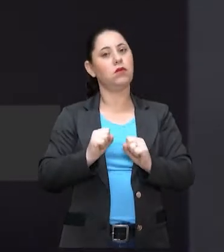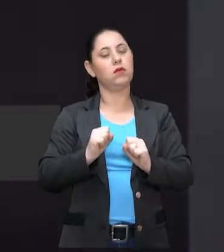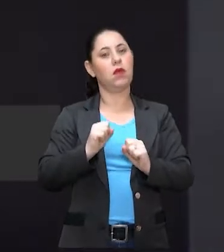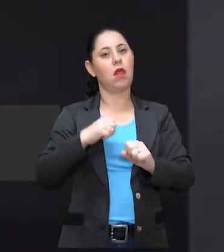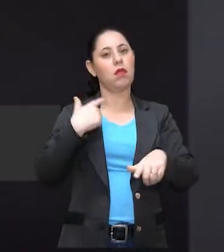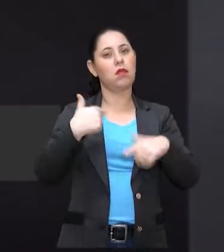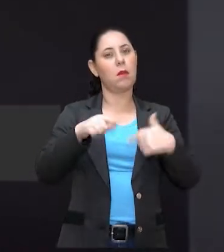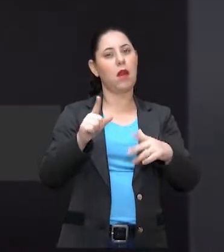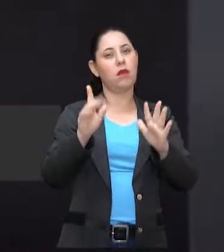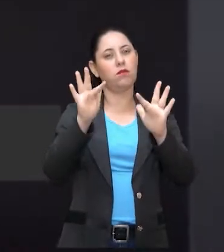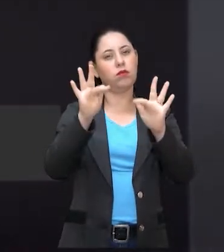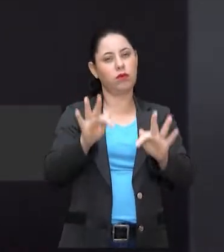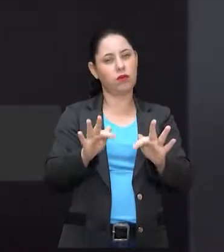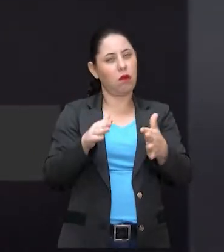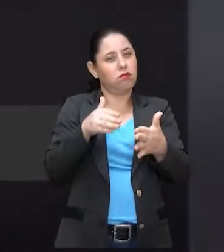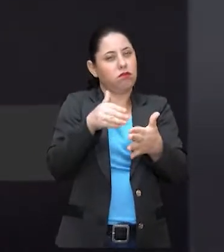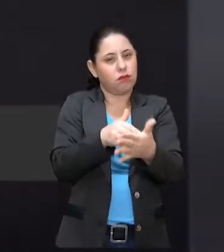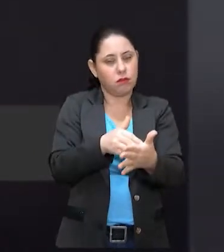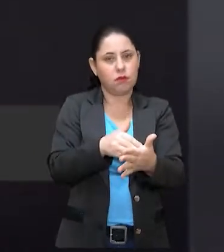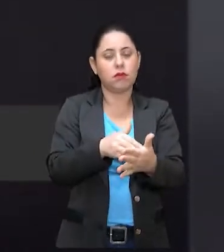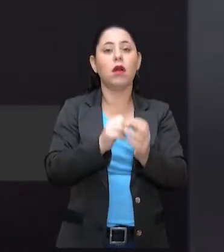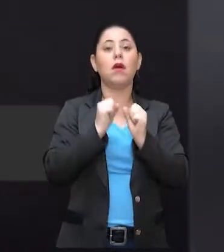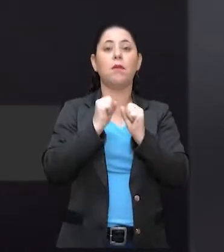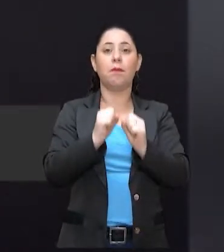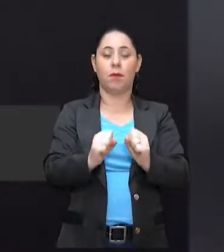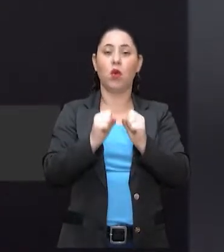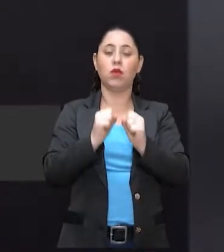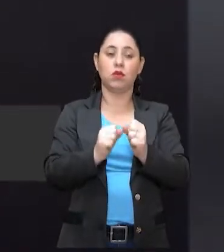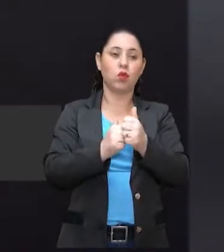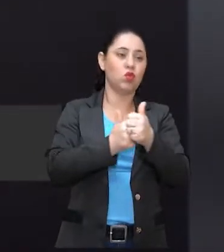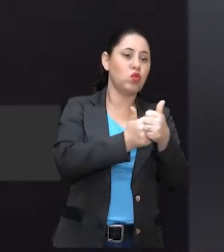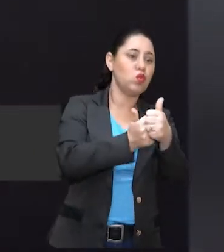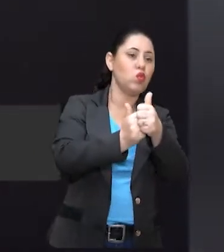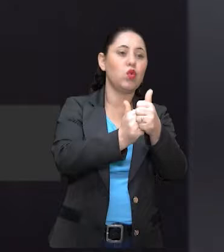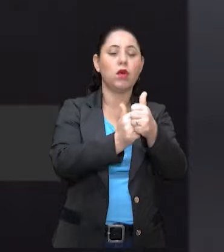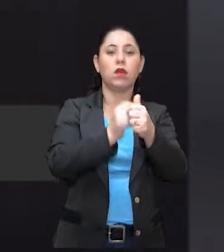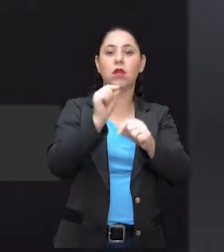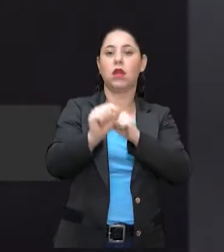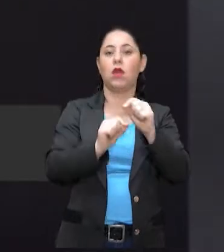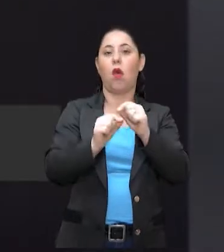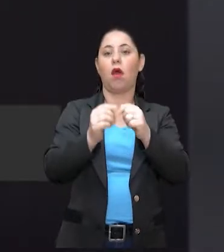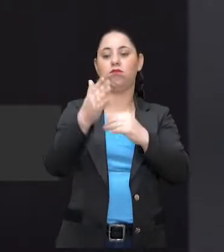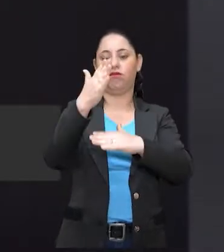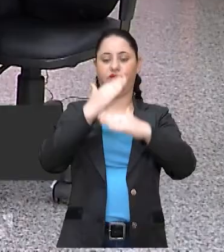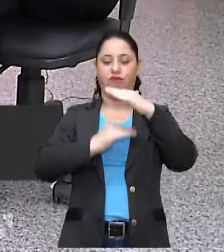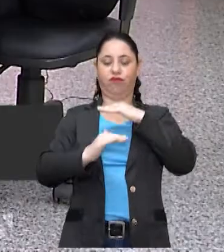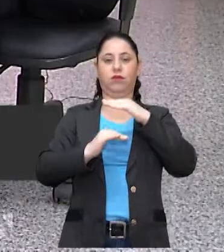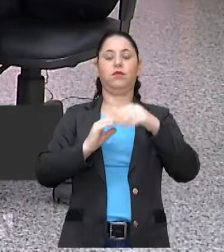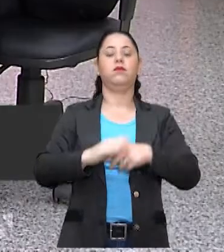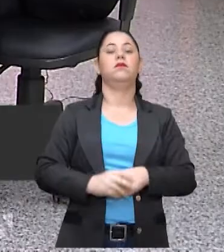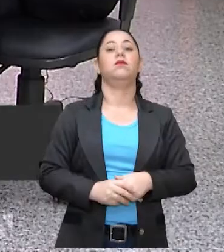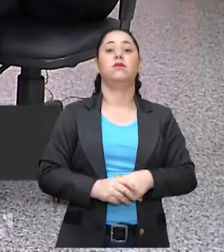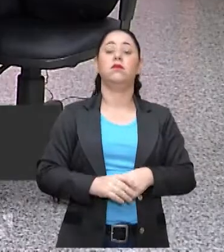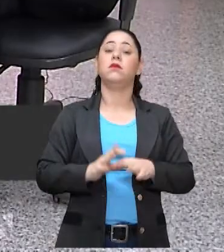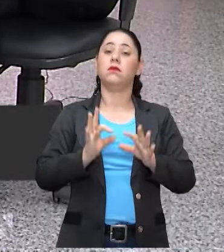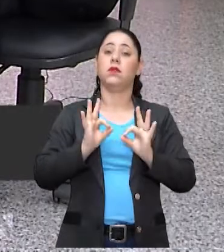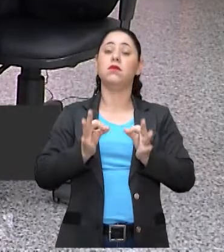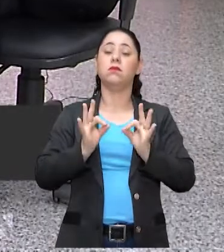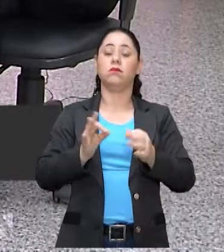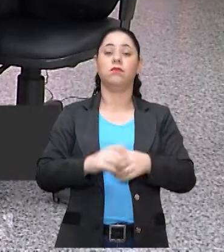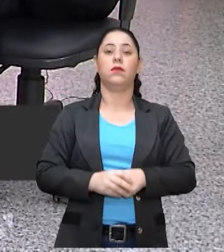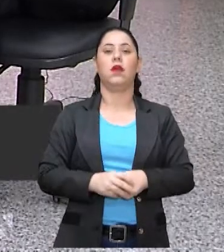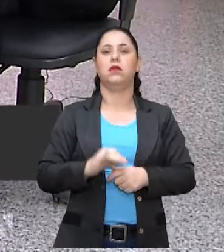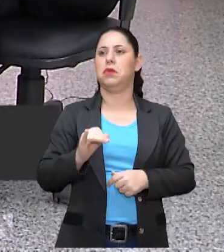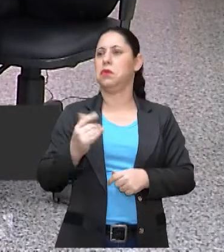possa trabalhar até o fim, né, ele possa conduzir para que não haja um retrocesso. Exatamente, se não há